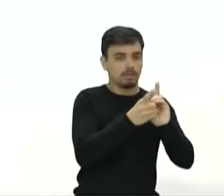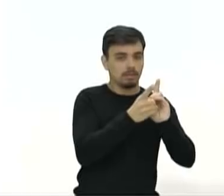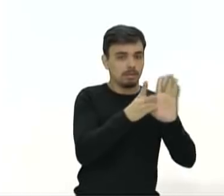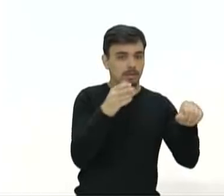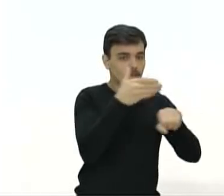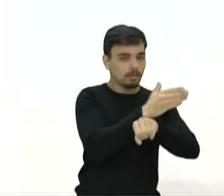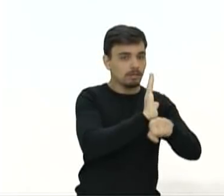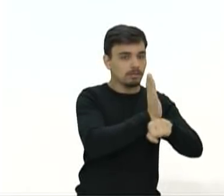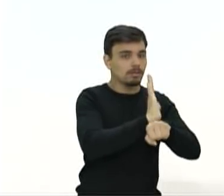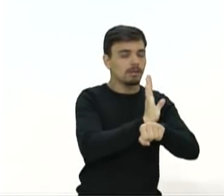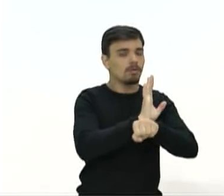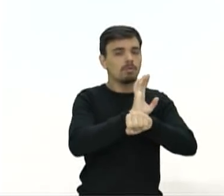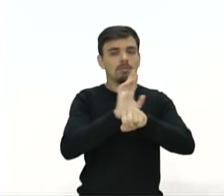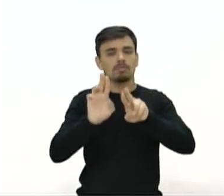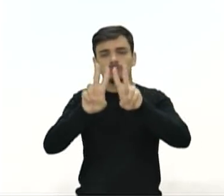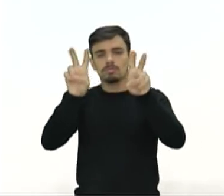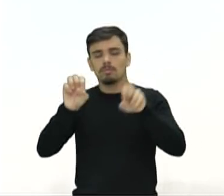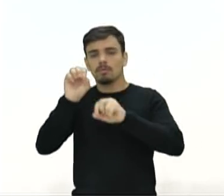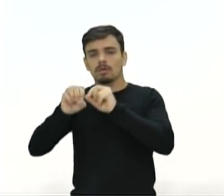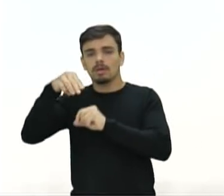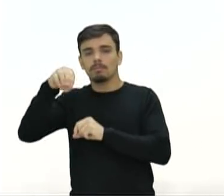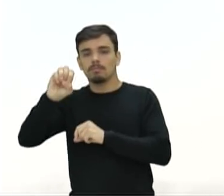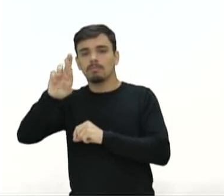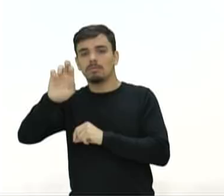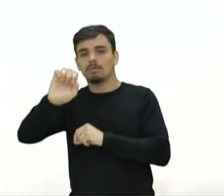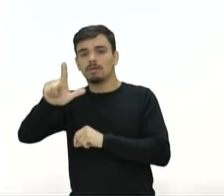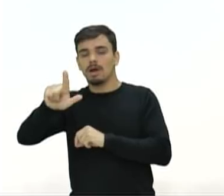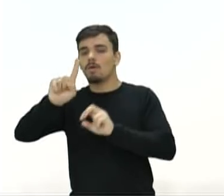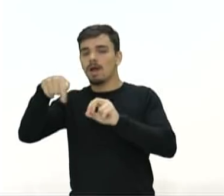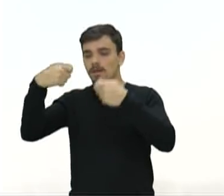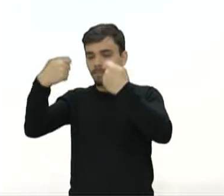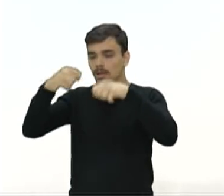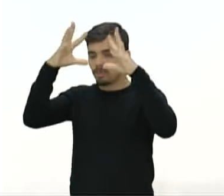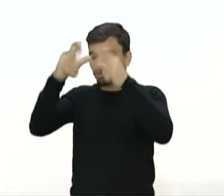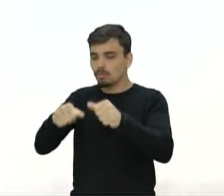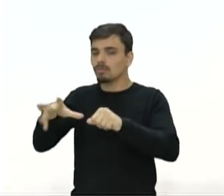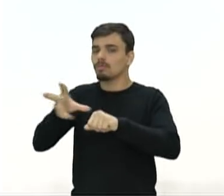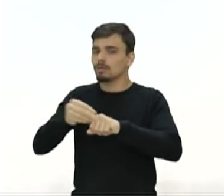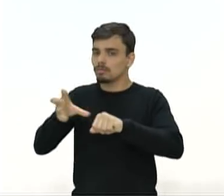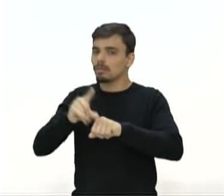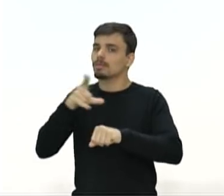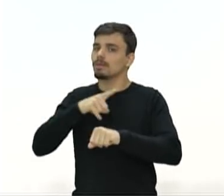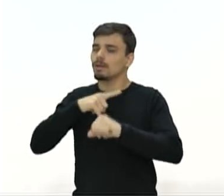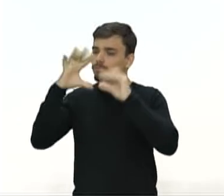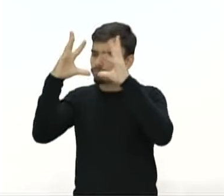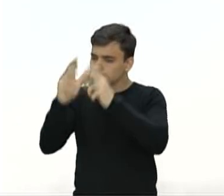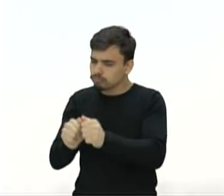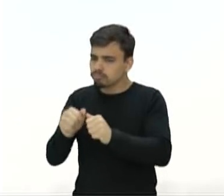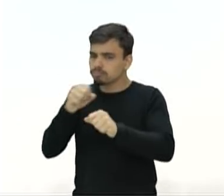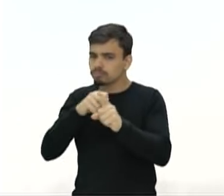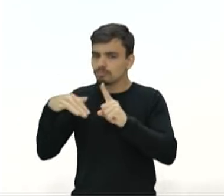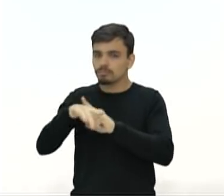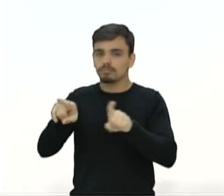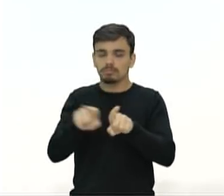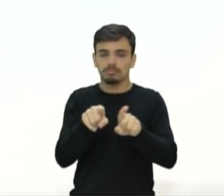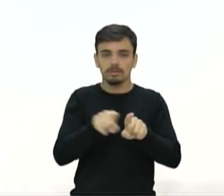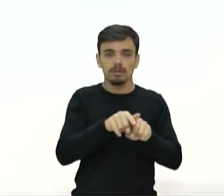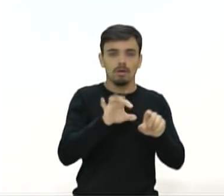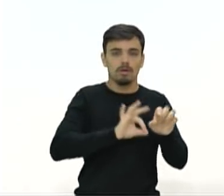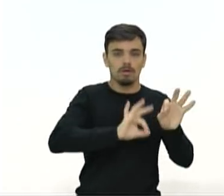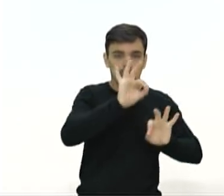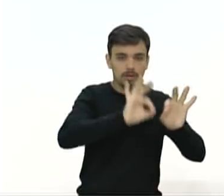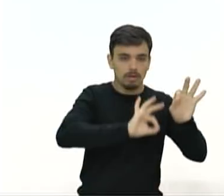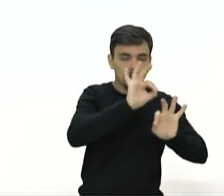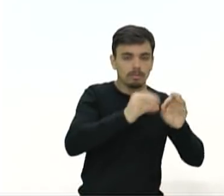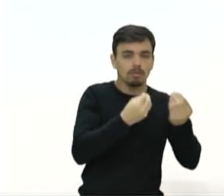ao cinema, fala sobre a moral, a necessidade de todos termos os mesmos conhecimentos. O tema manipulação do comportamento